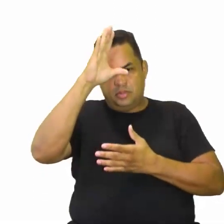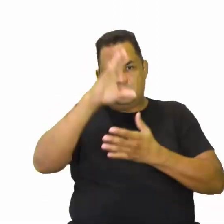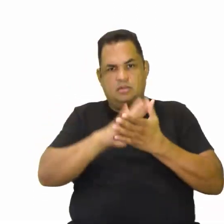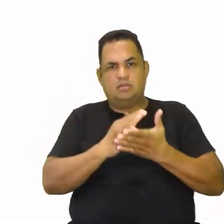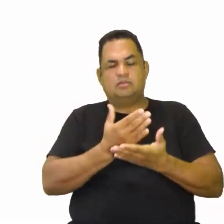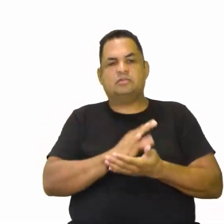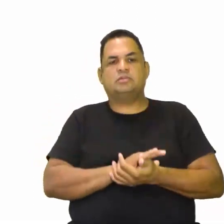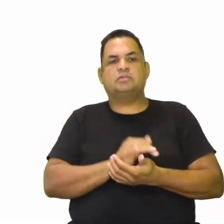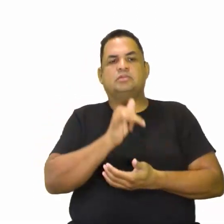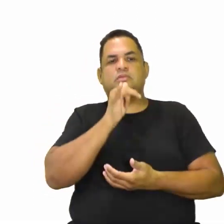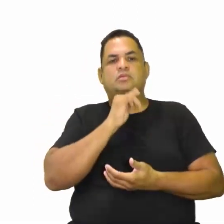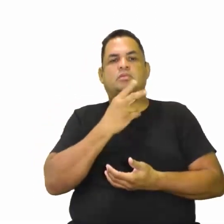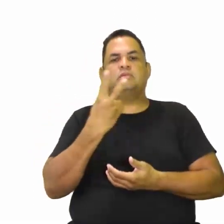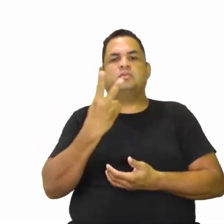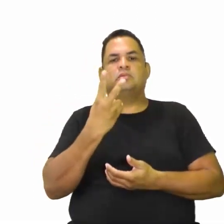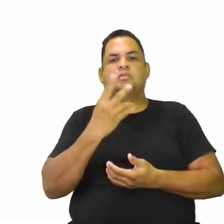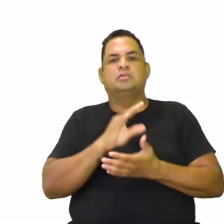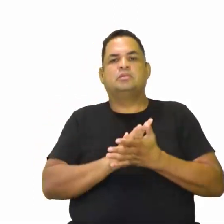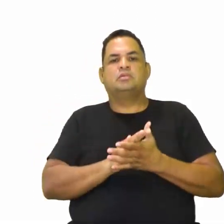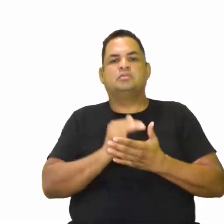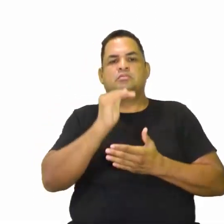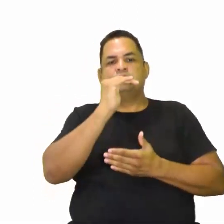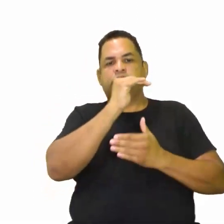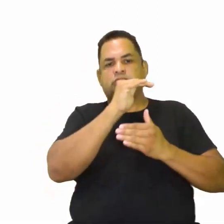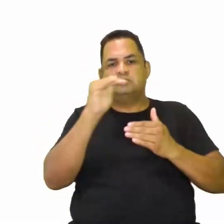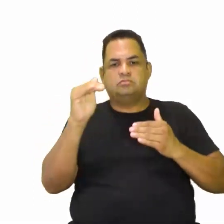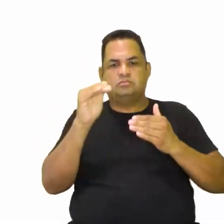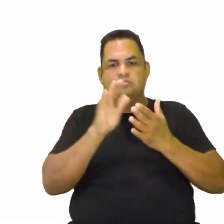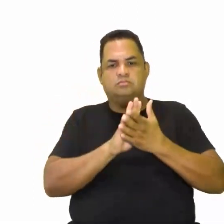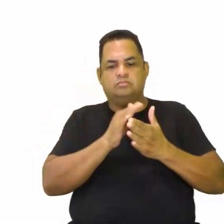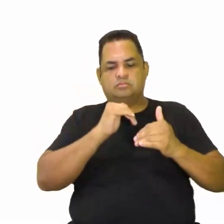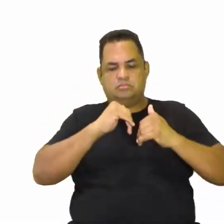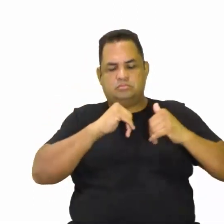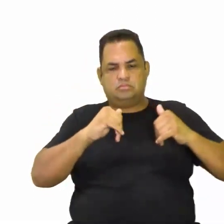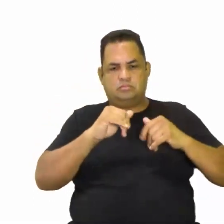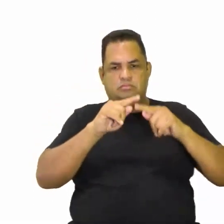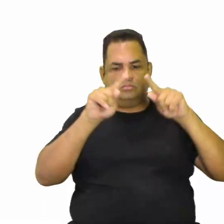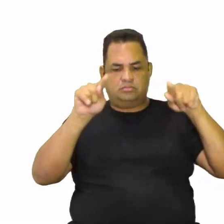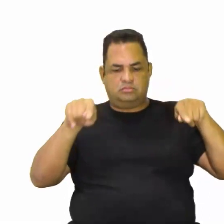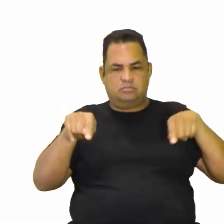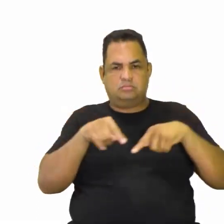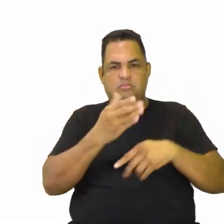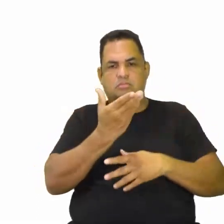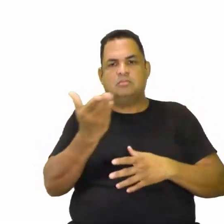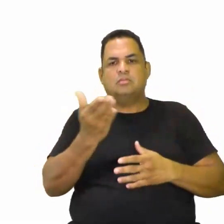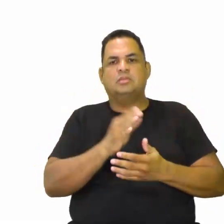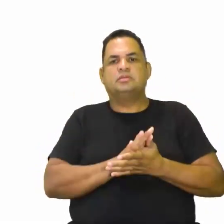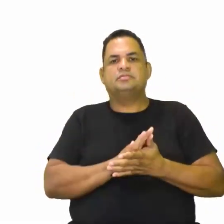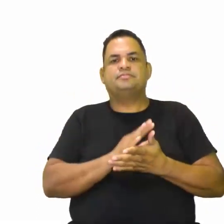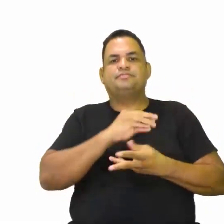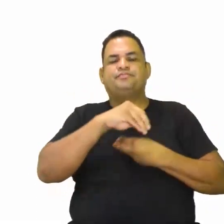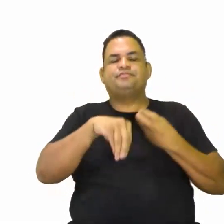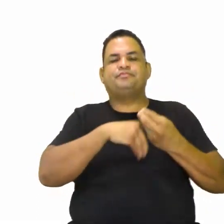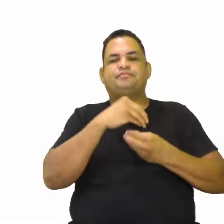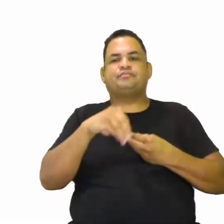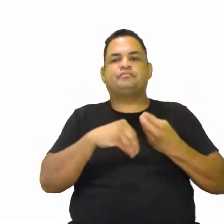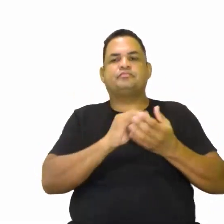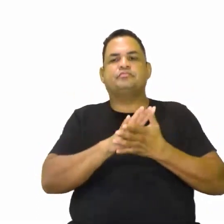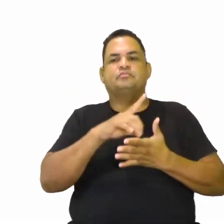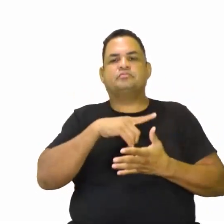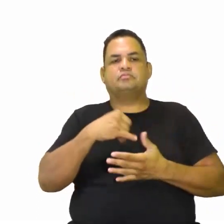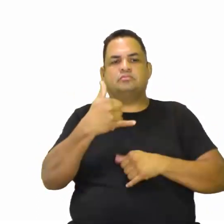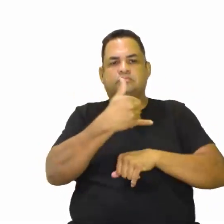2, considere o fluxograma relativo à separação dos componentes de uma mistura constituída por